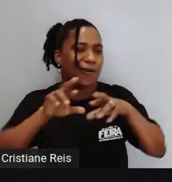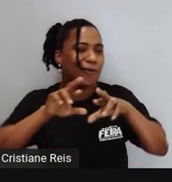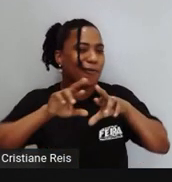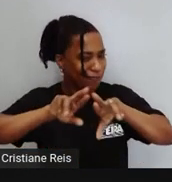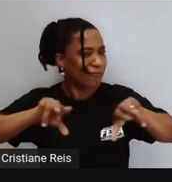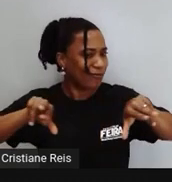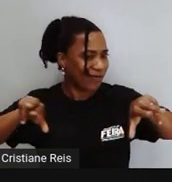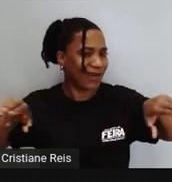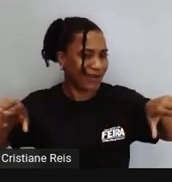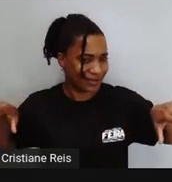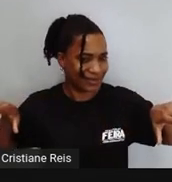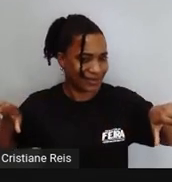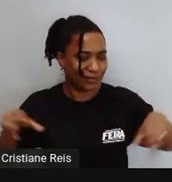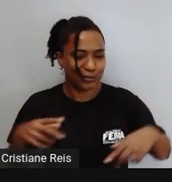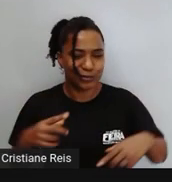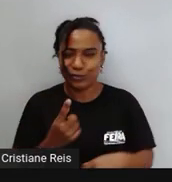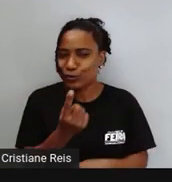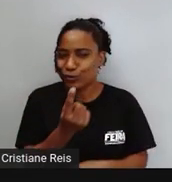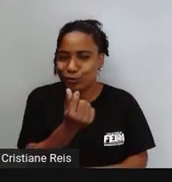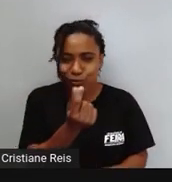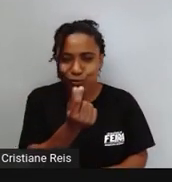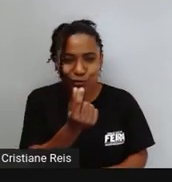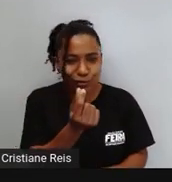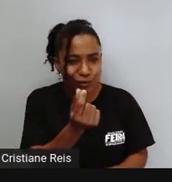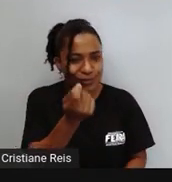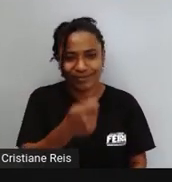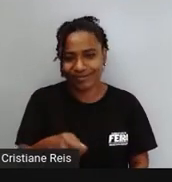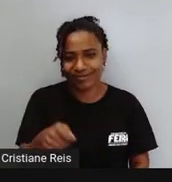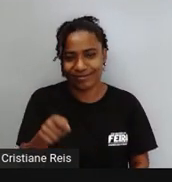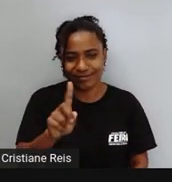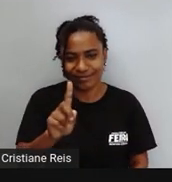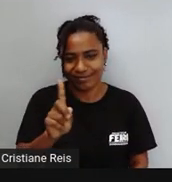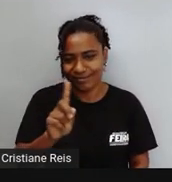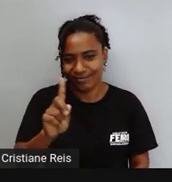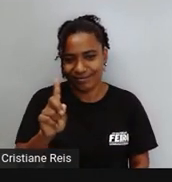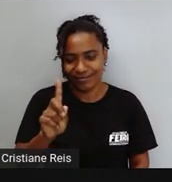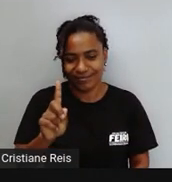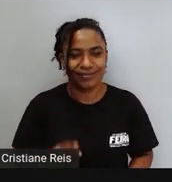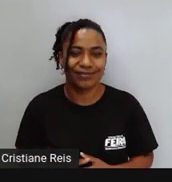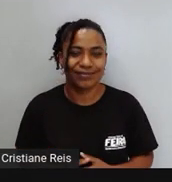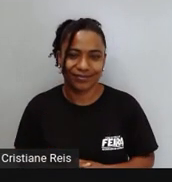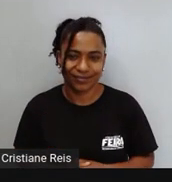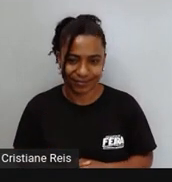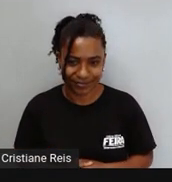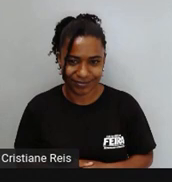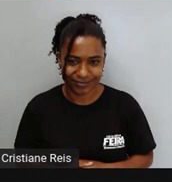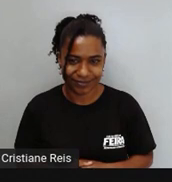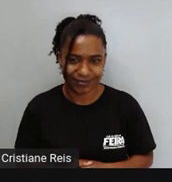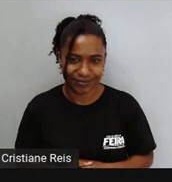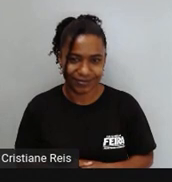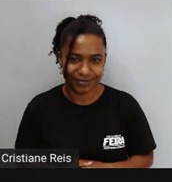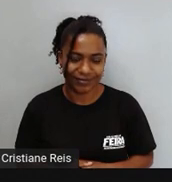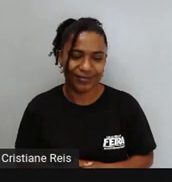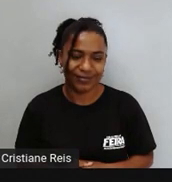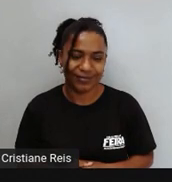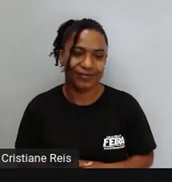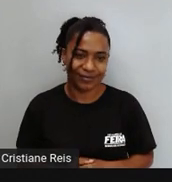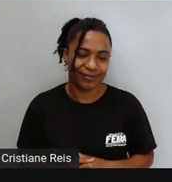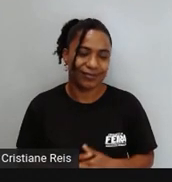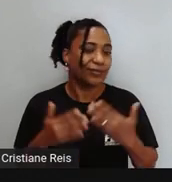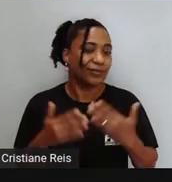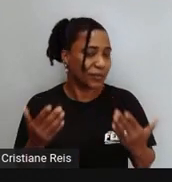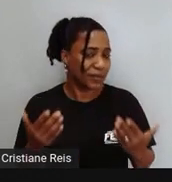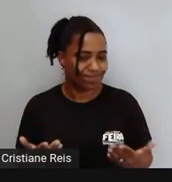muitas outras coisas. Muitas coisas, né? There are many things money can't buy. Então, há